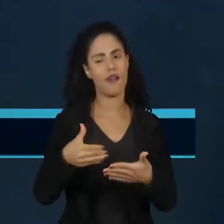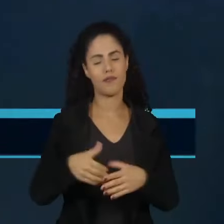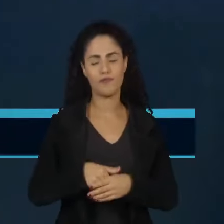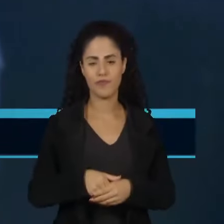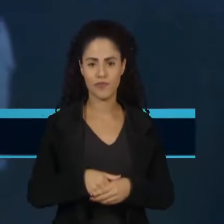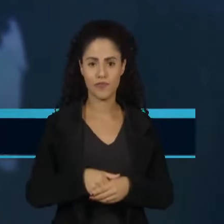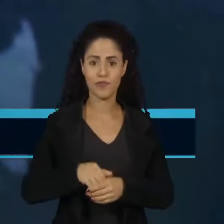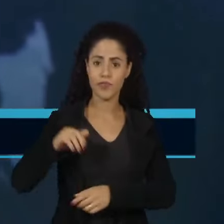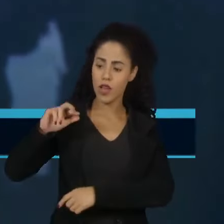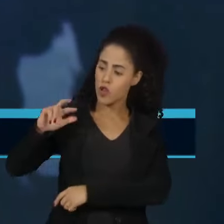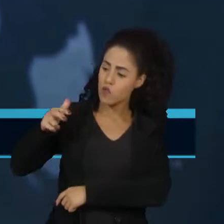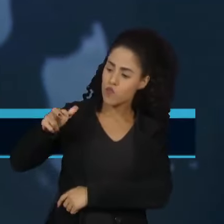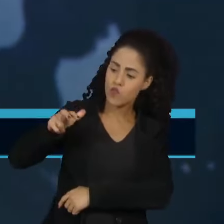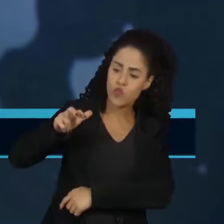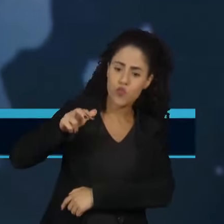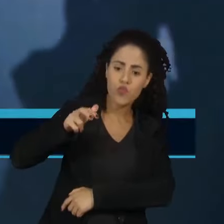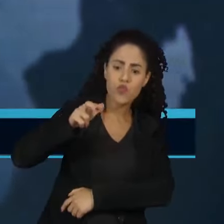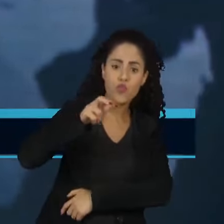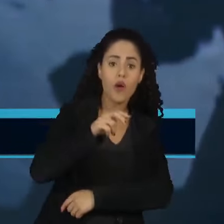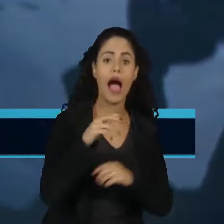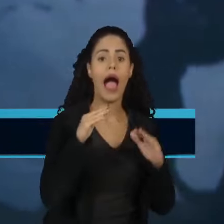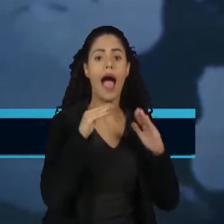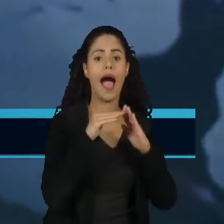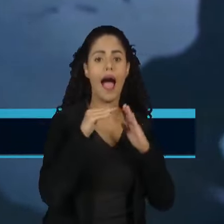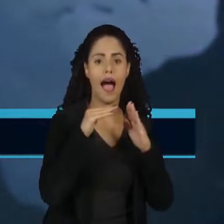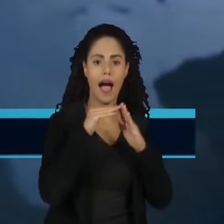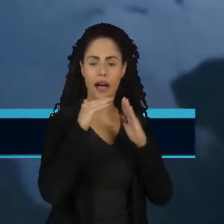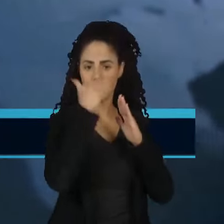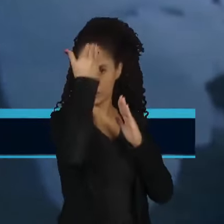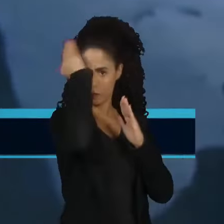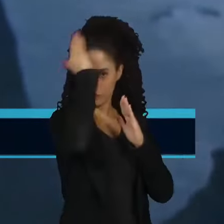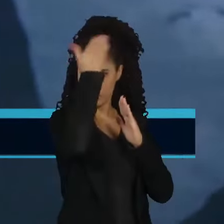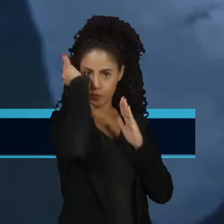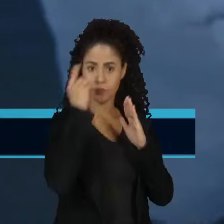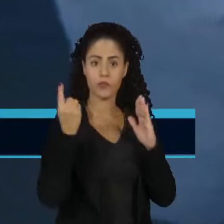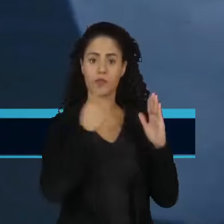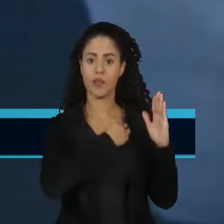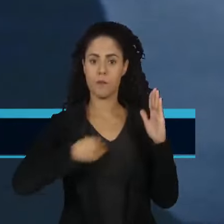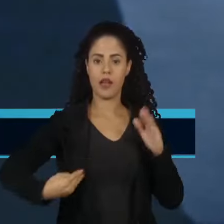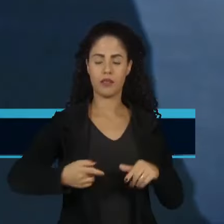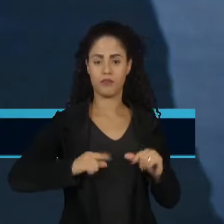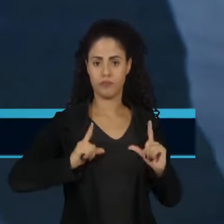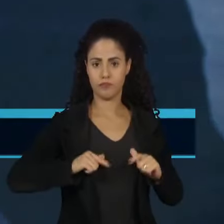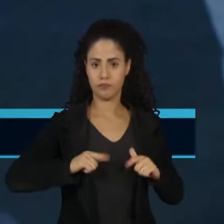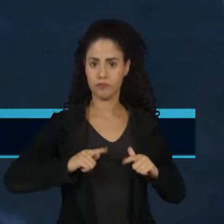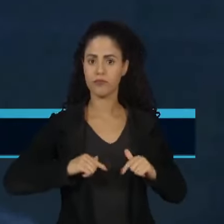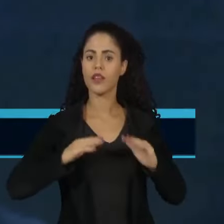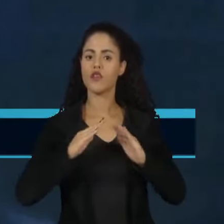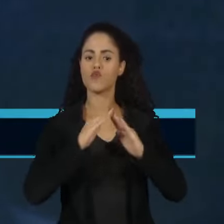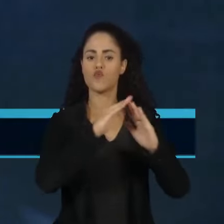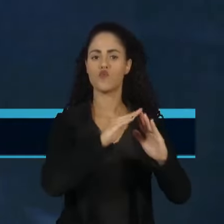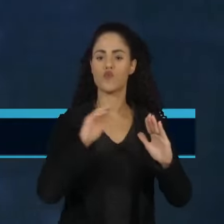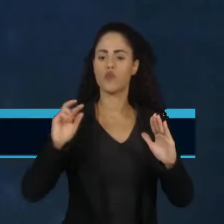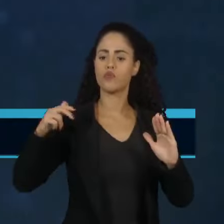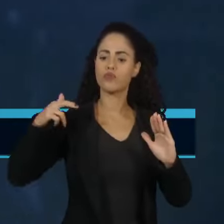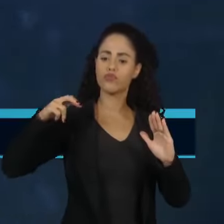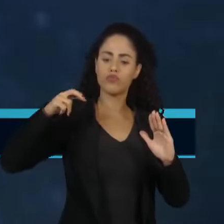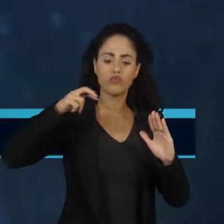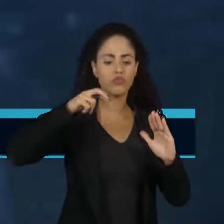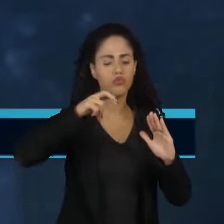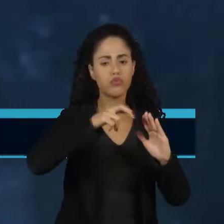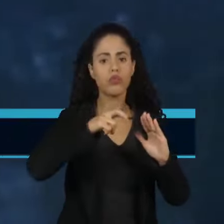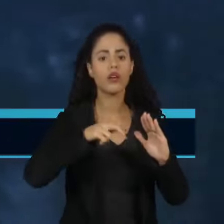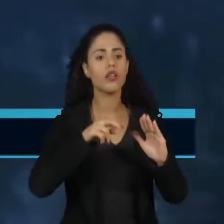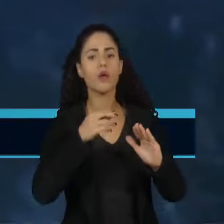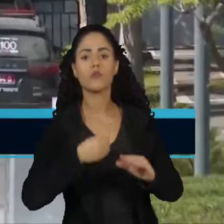Bom, e um drone foi lançado em direção à casa de veraneio do primeiro-ministro israelense Benjamin Netanyahu, no norte do país.